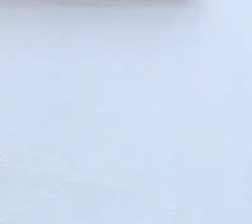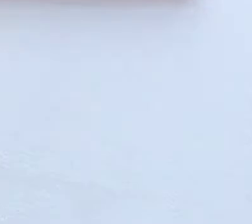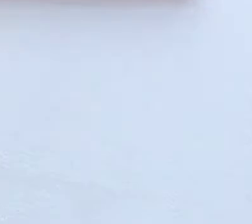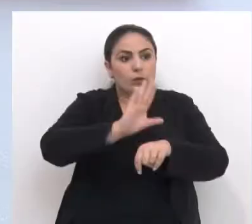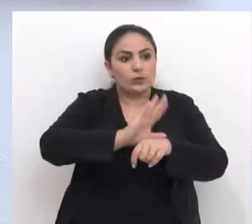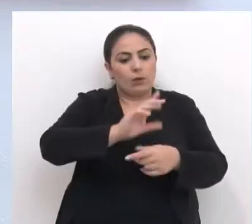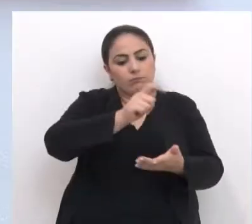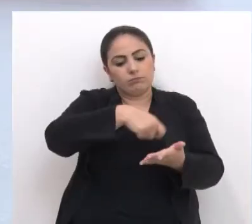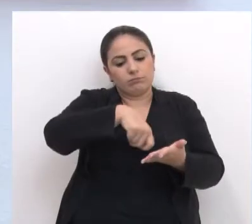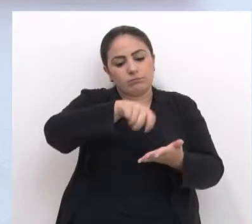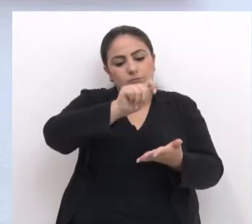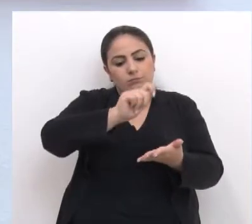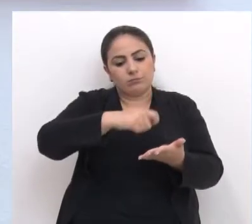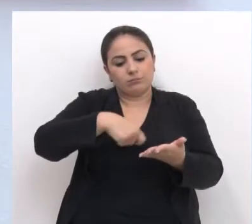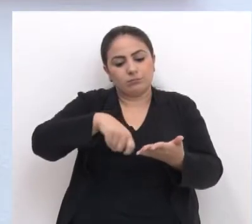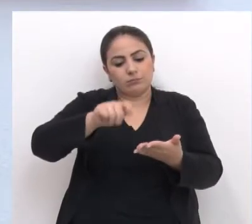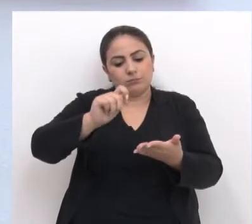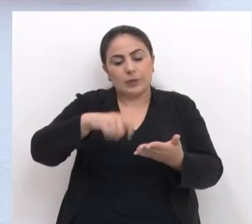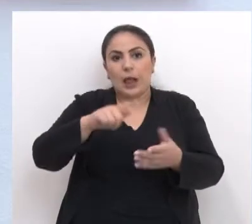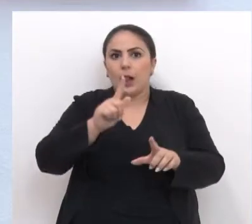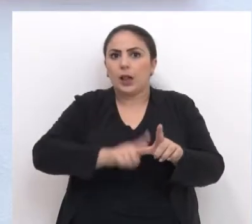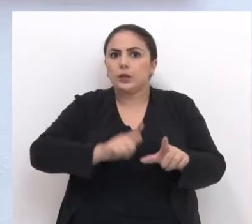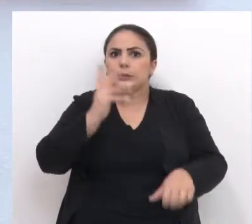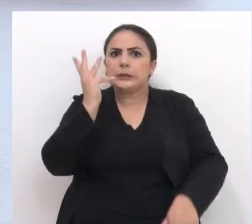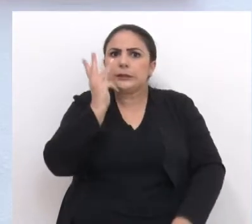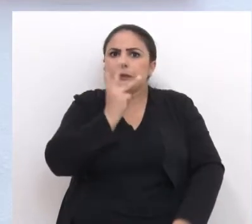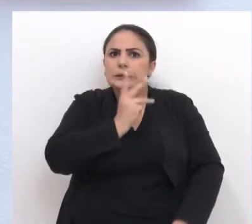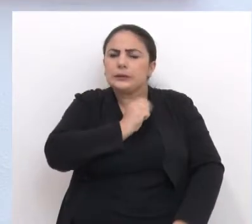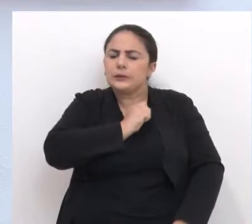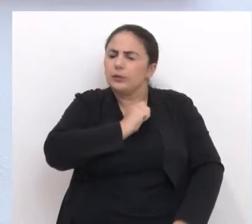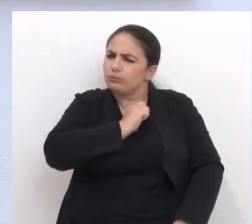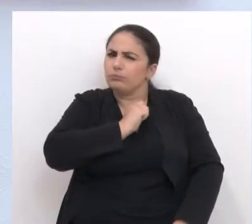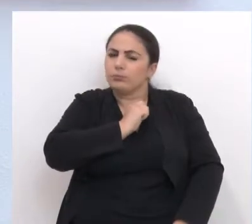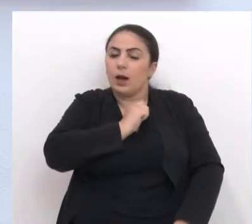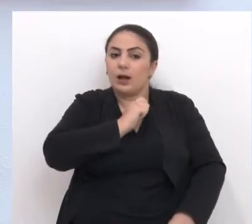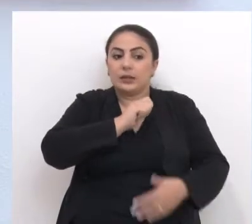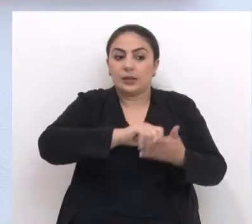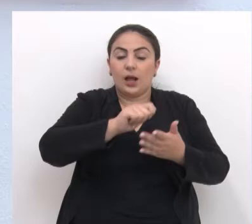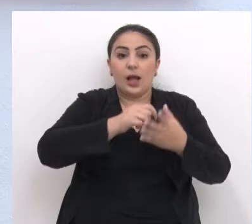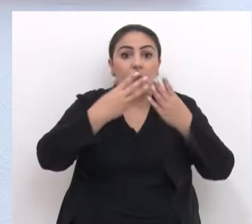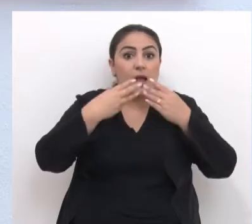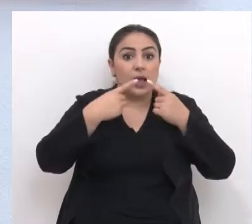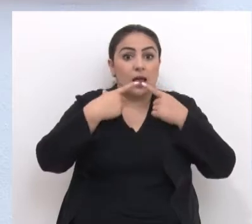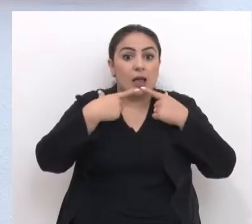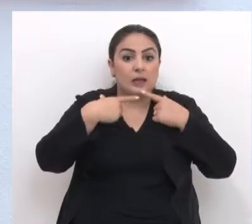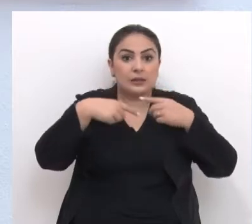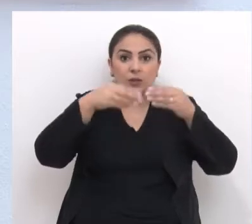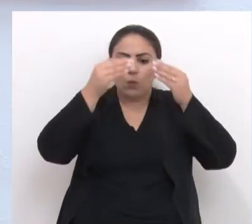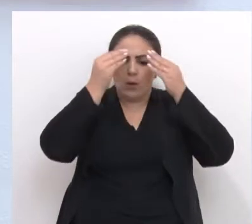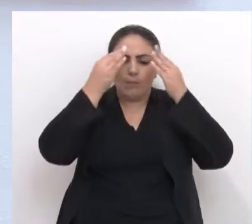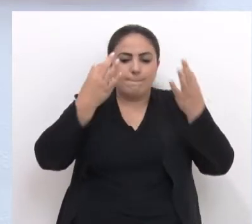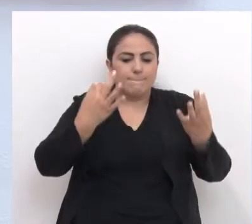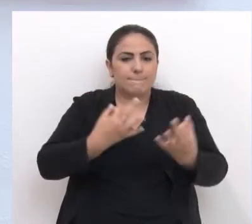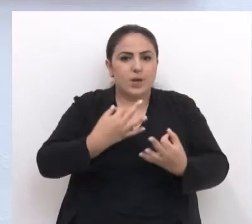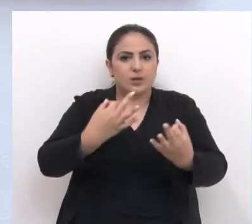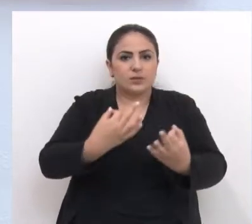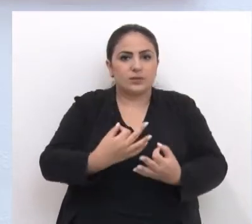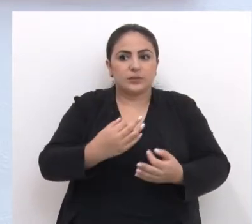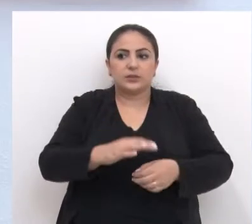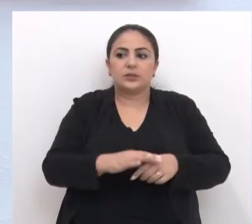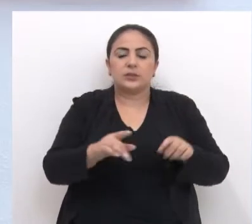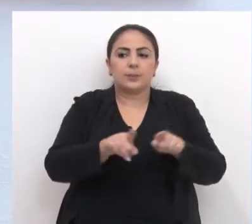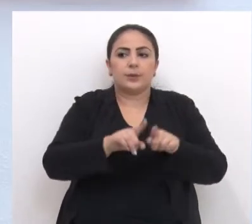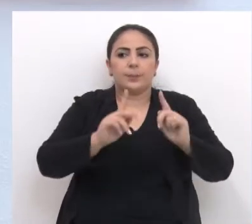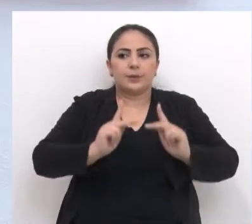de caligrafia. Ele escreve muito bem, uma linguagem bem rebuscada. E também